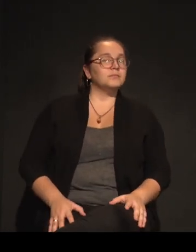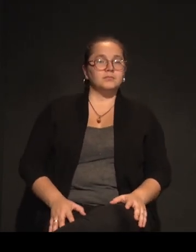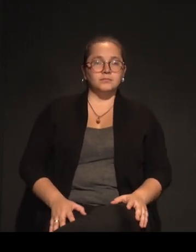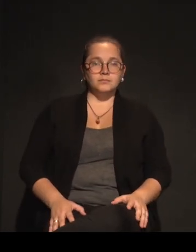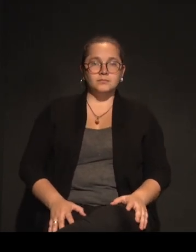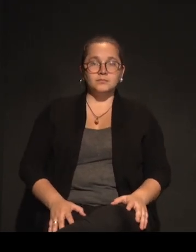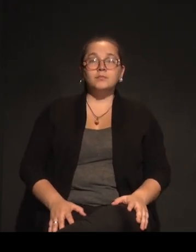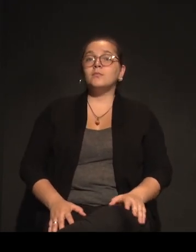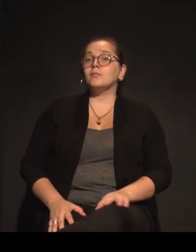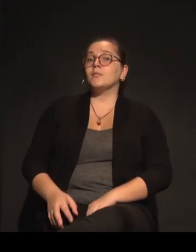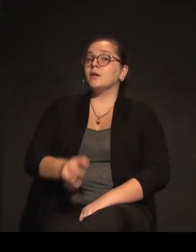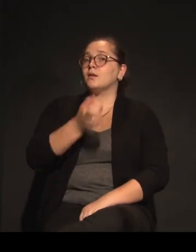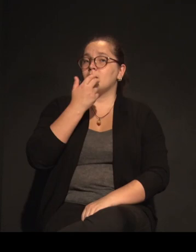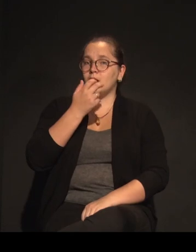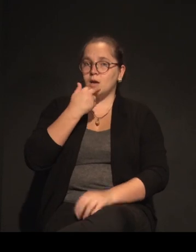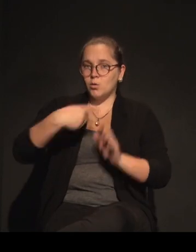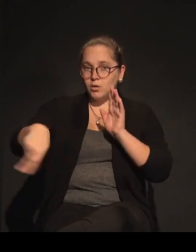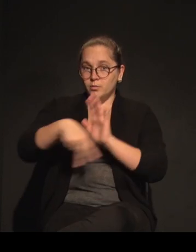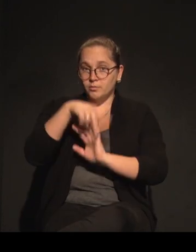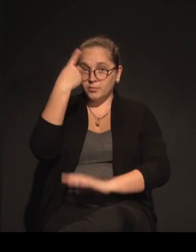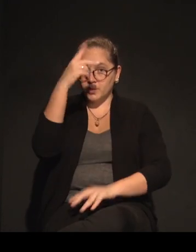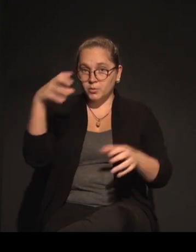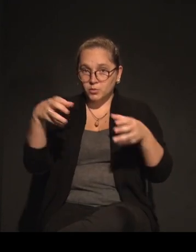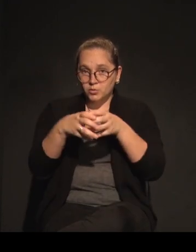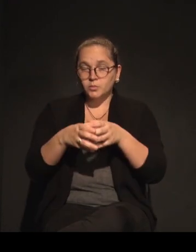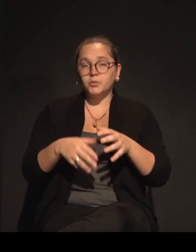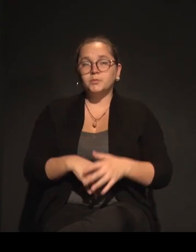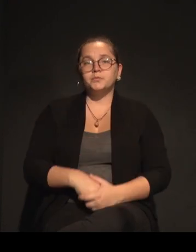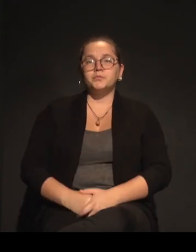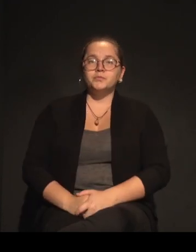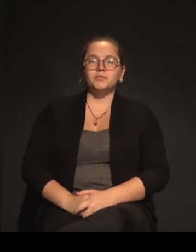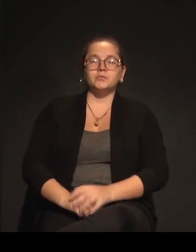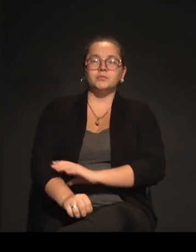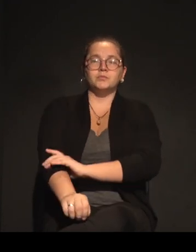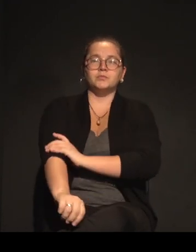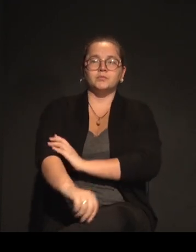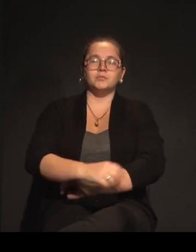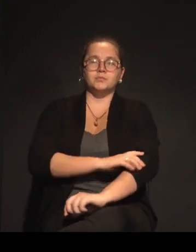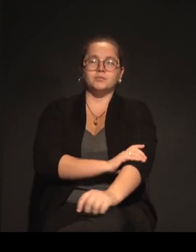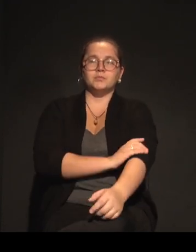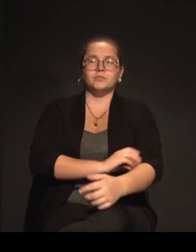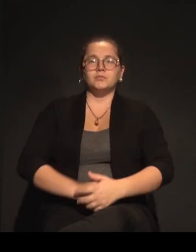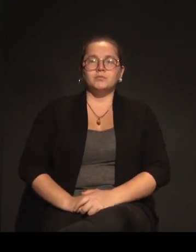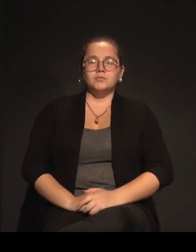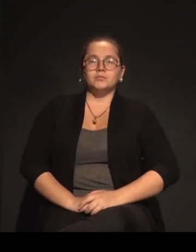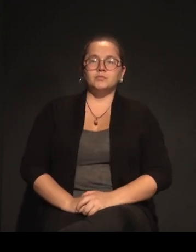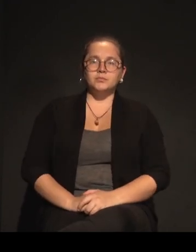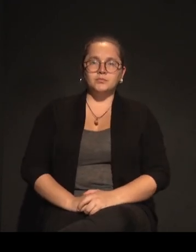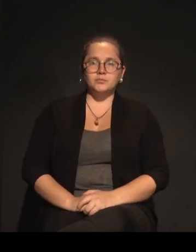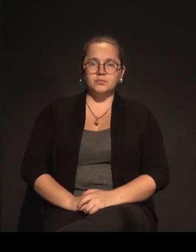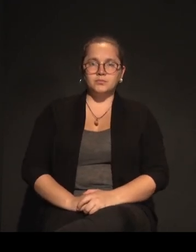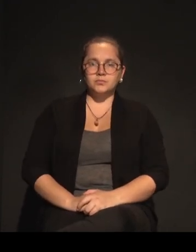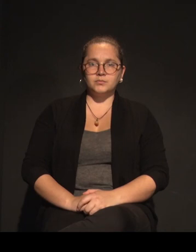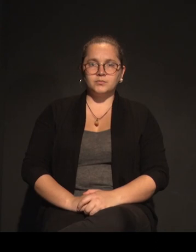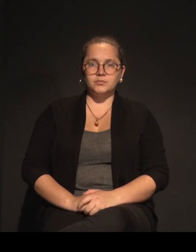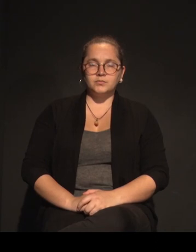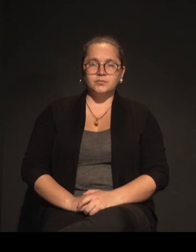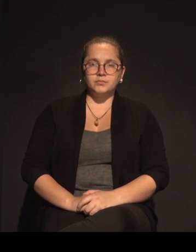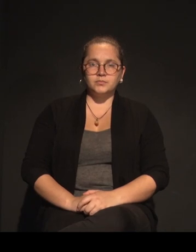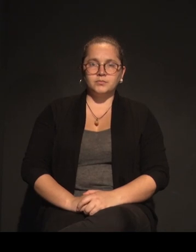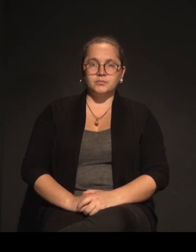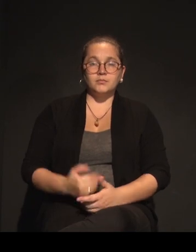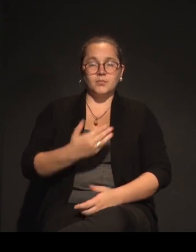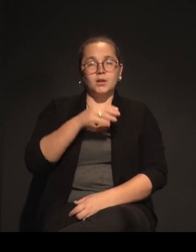caro por anton meu pé que adquiria até o aplicar aquilo era amor é qual